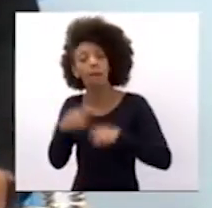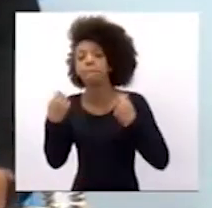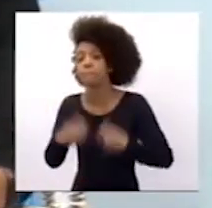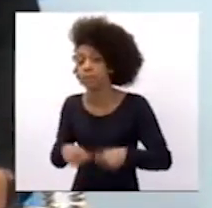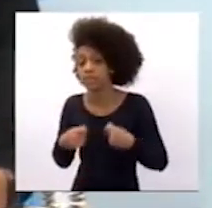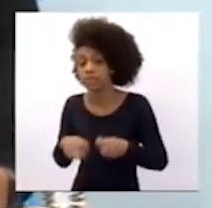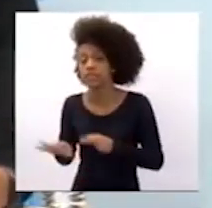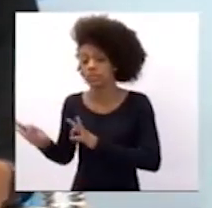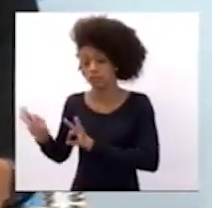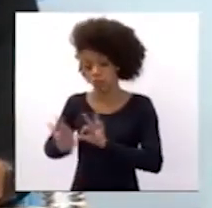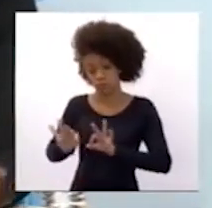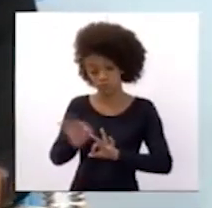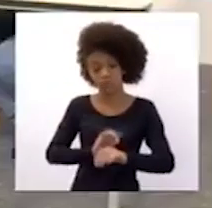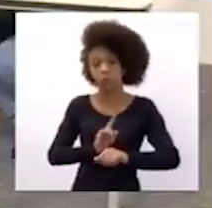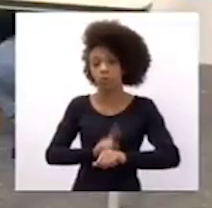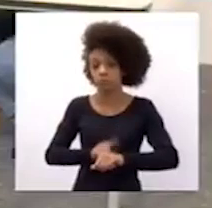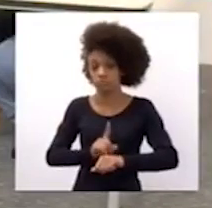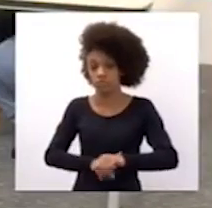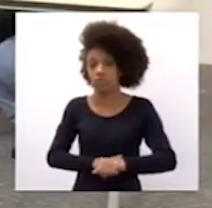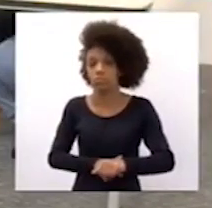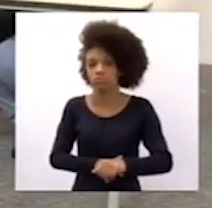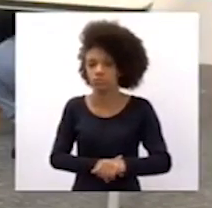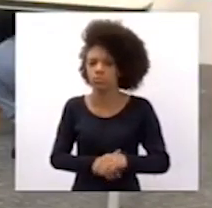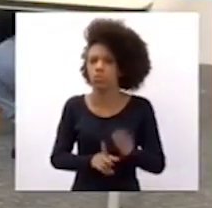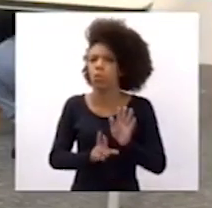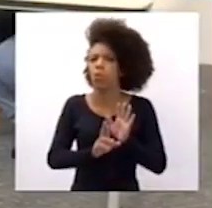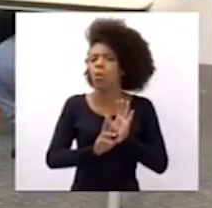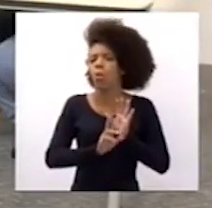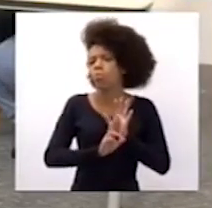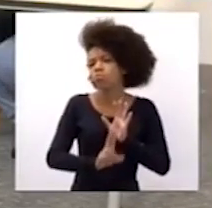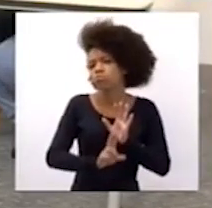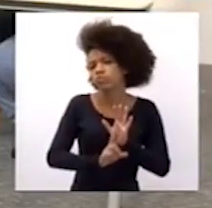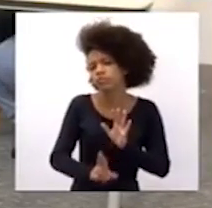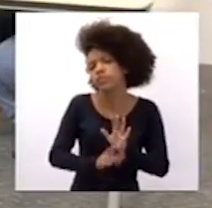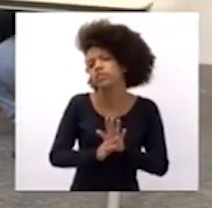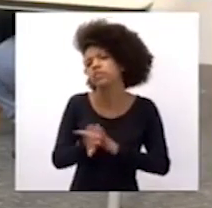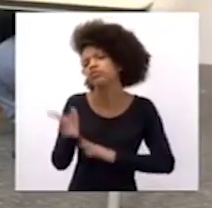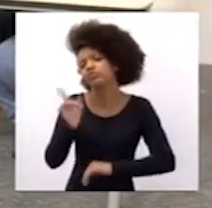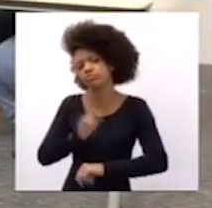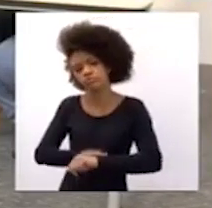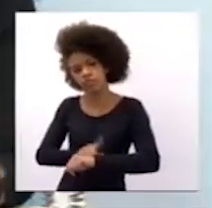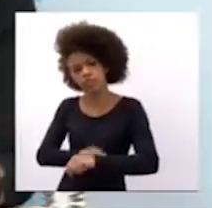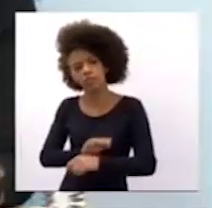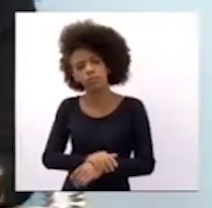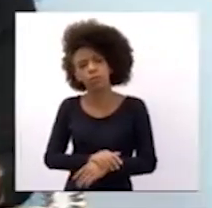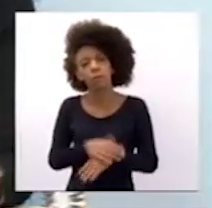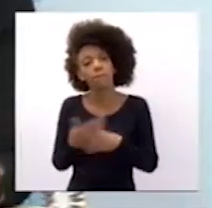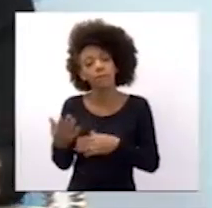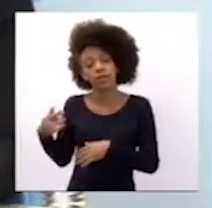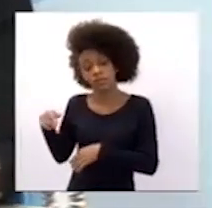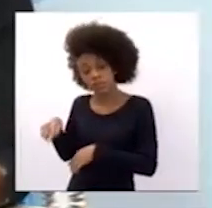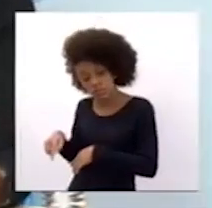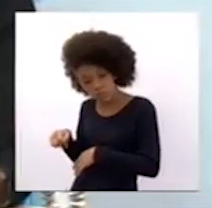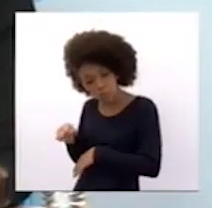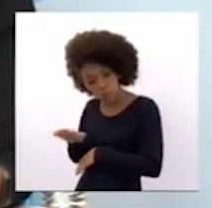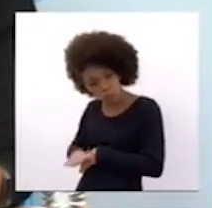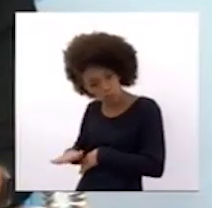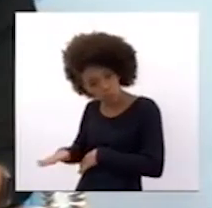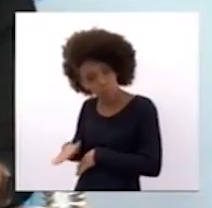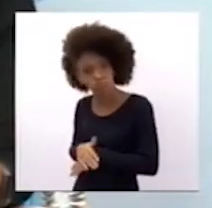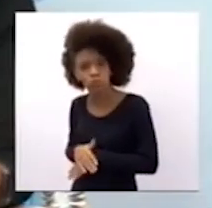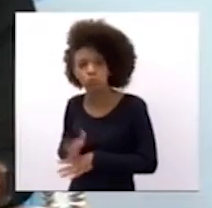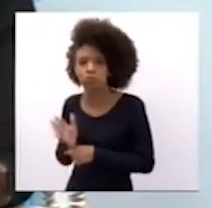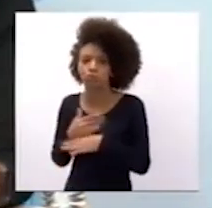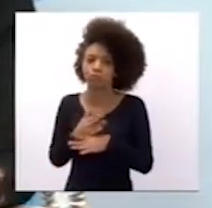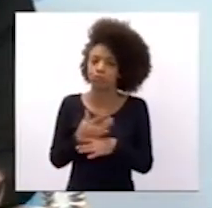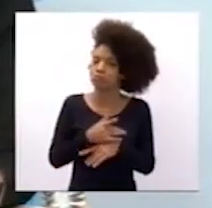também essa dimensão. Fazer uma referência, pelo menos, de tempo. De tempo, para que o aluno também não, né, o nosso estudante não se